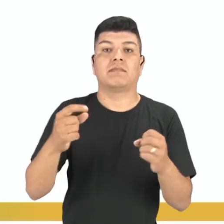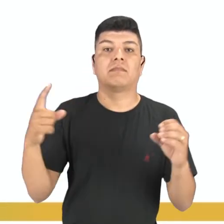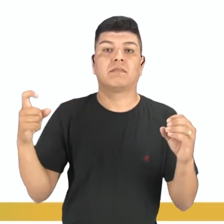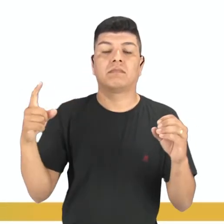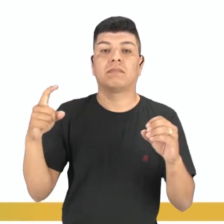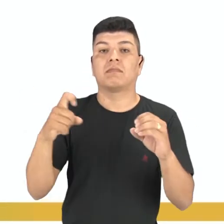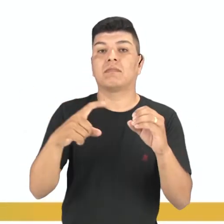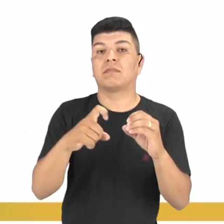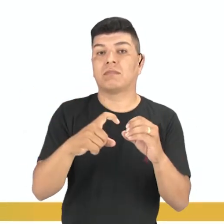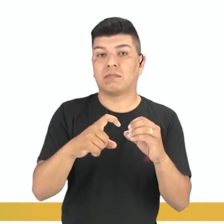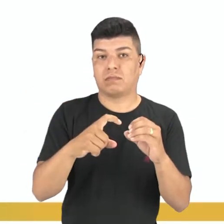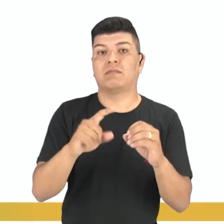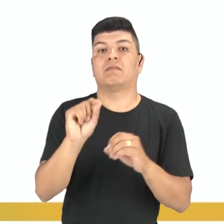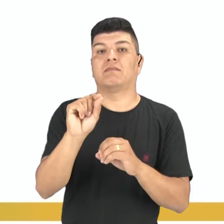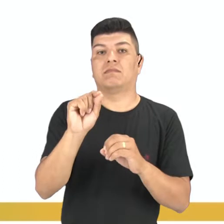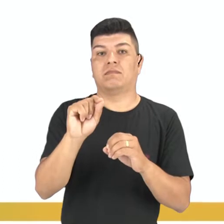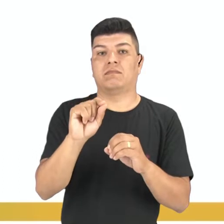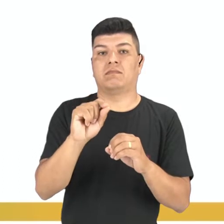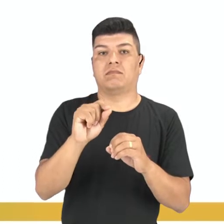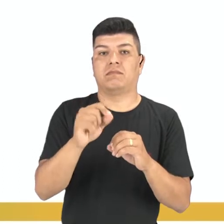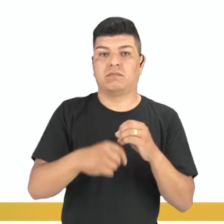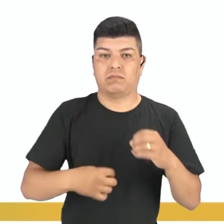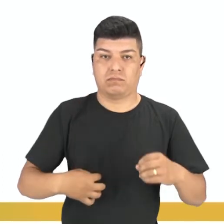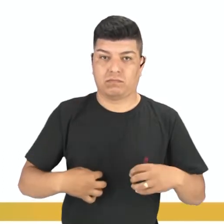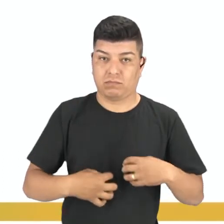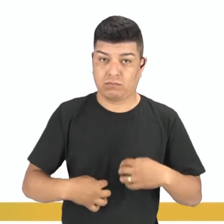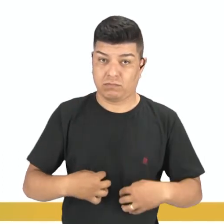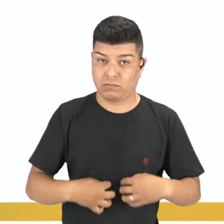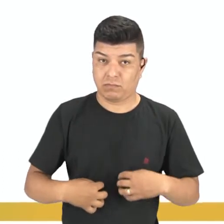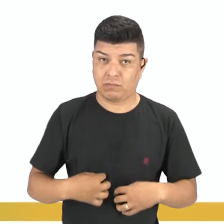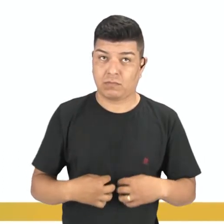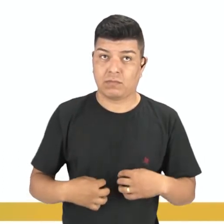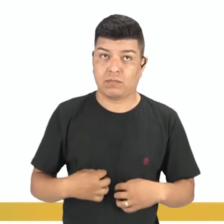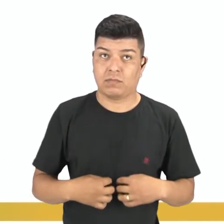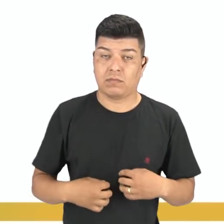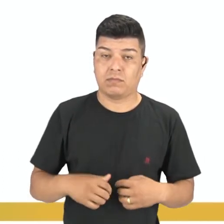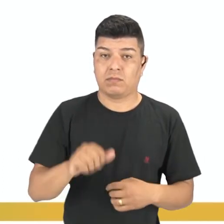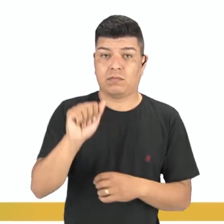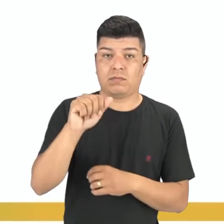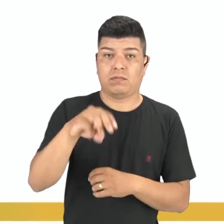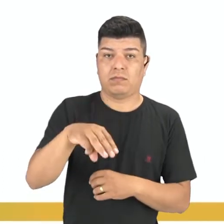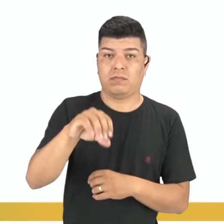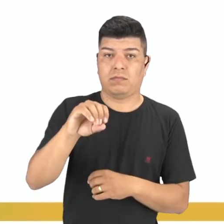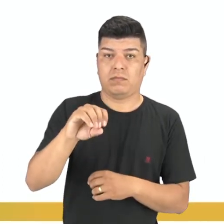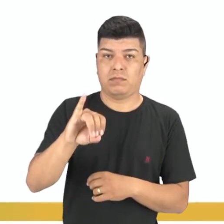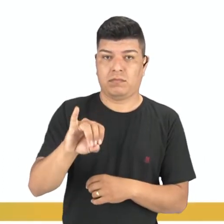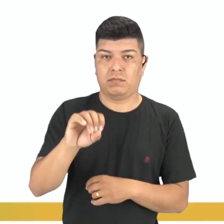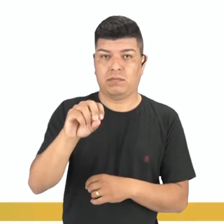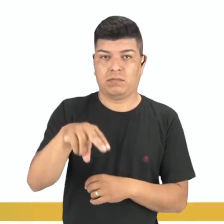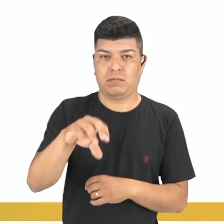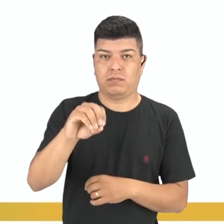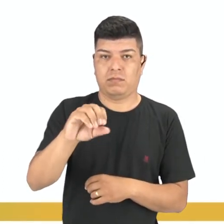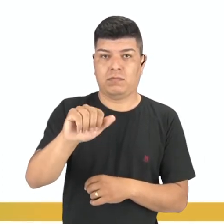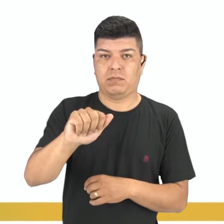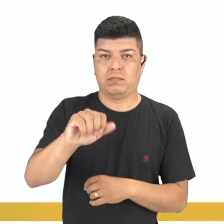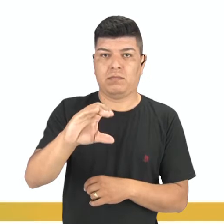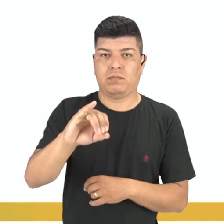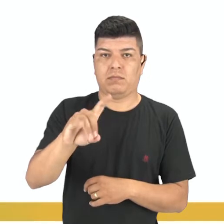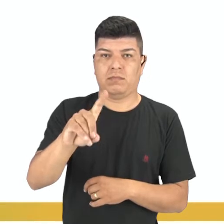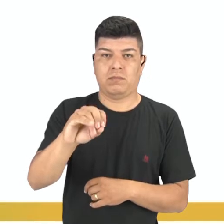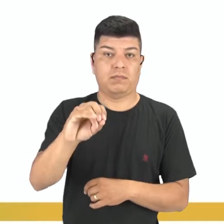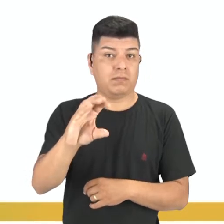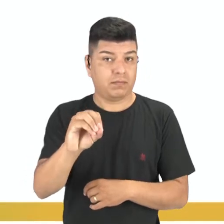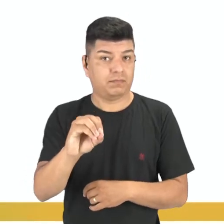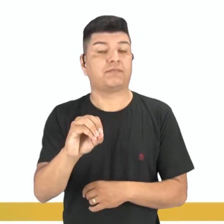que vai fazer a digestão a e essa digestão dos aminoácidos mais é muito importante é uma